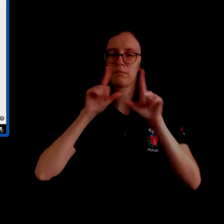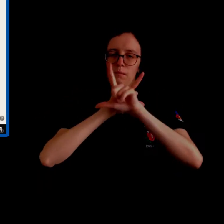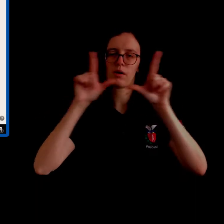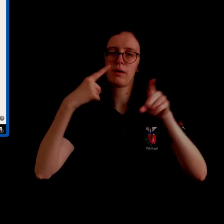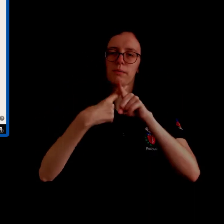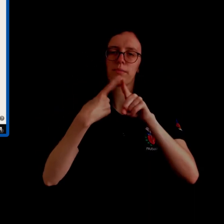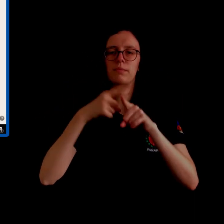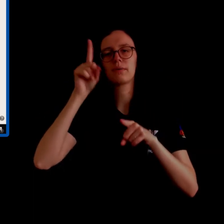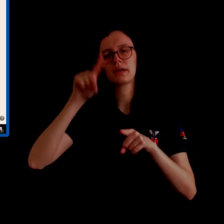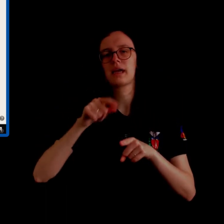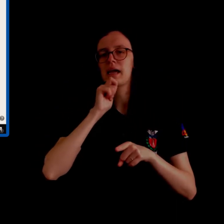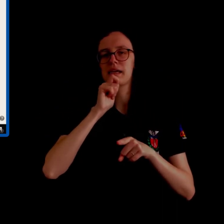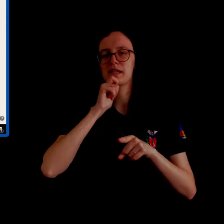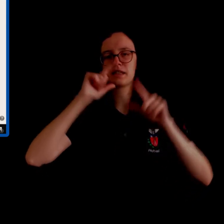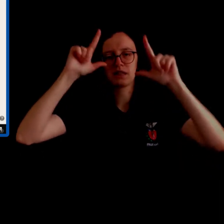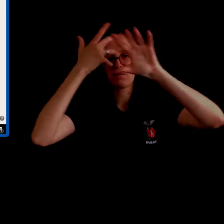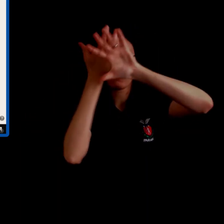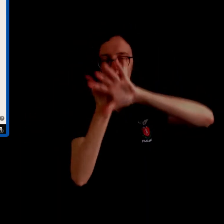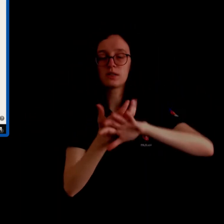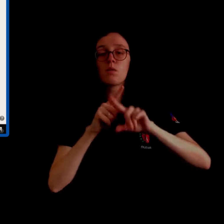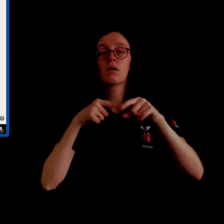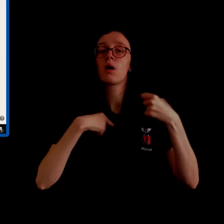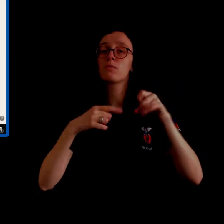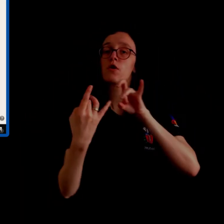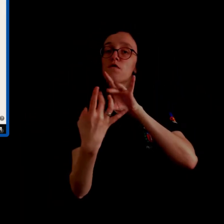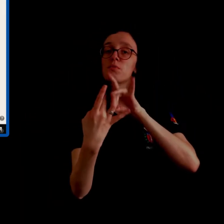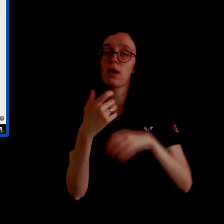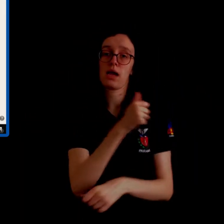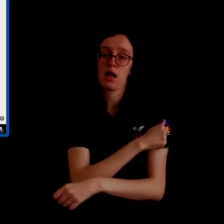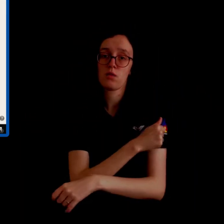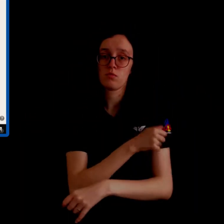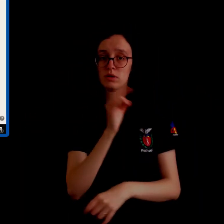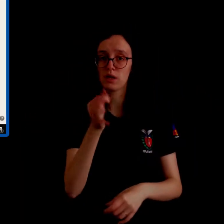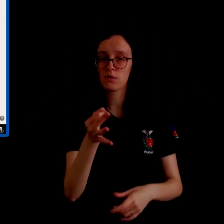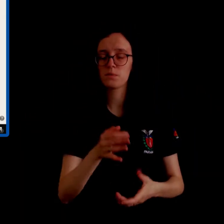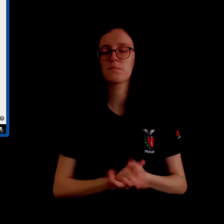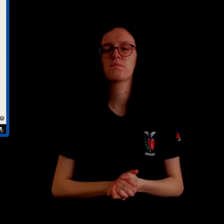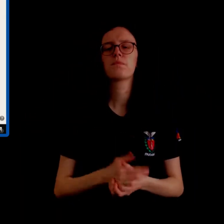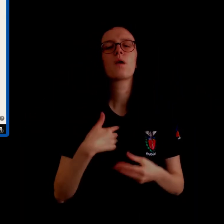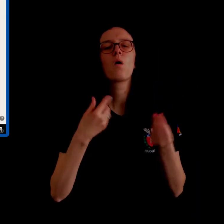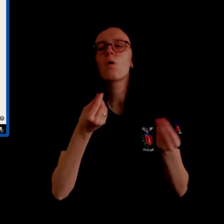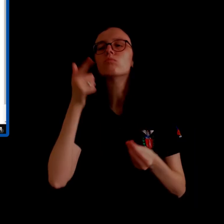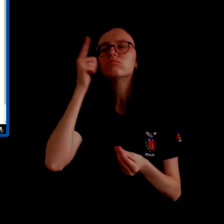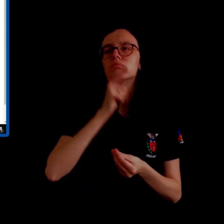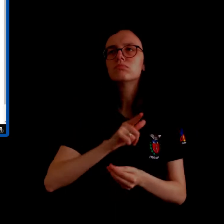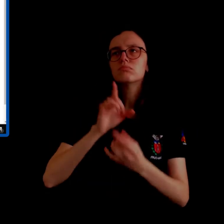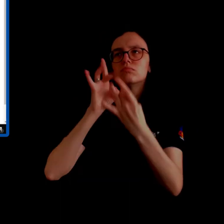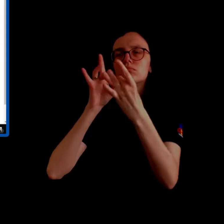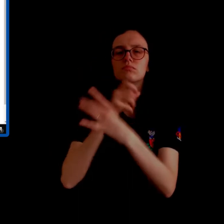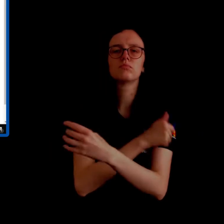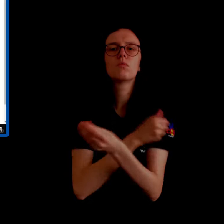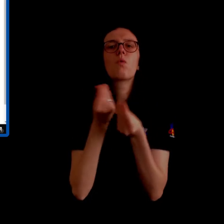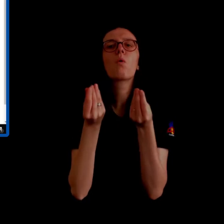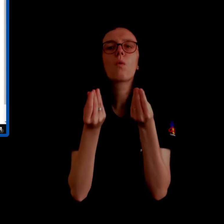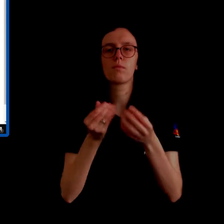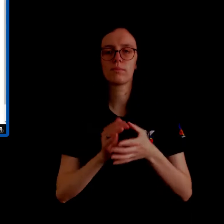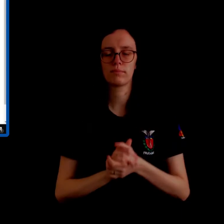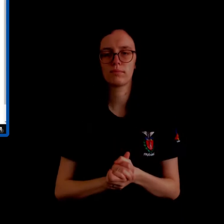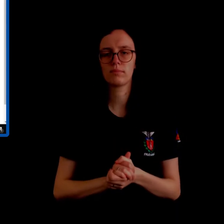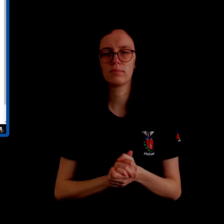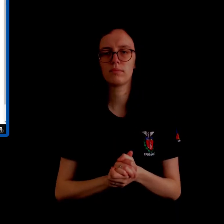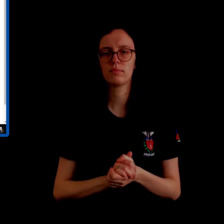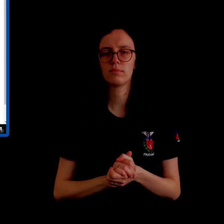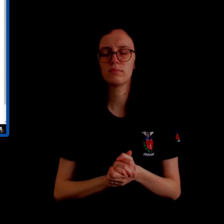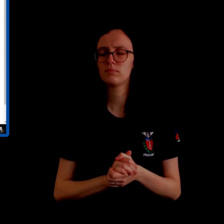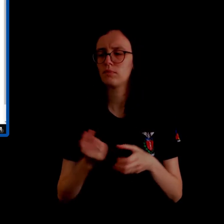branco, mas aqui eu vou ter que dar um feedback para o meu aluno, tá certo? E como que eu faço isso? Homer, volta para